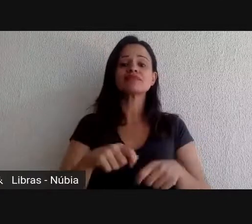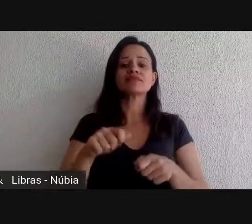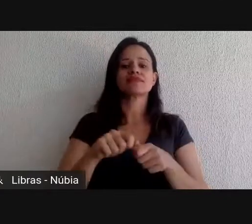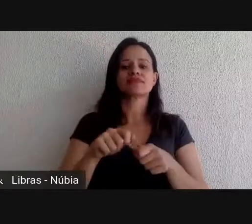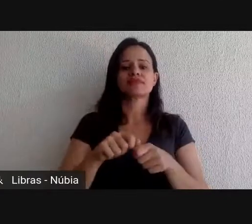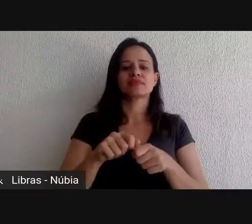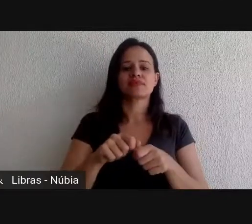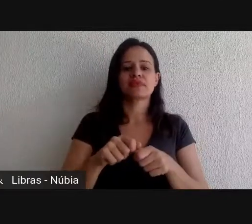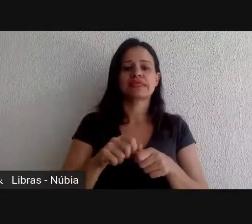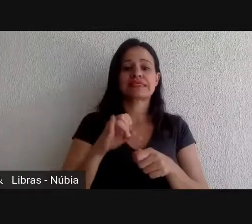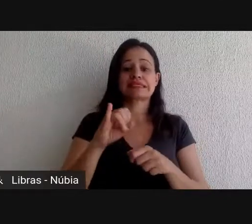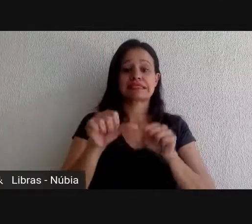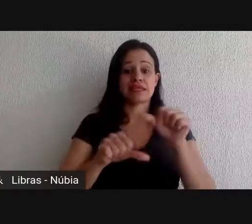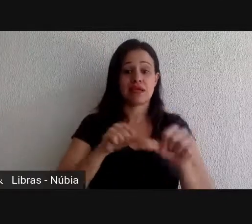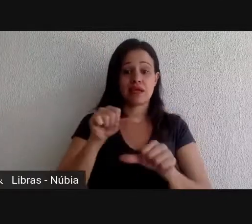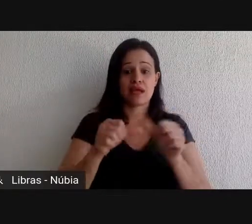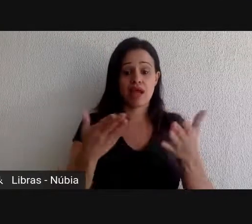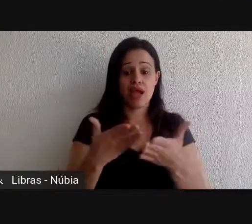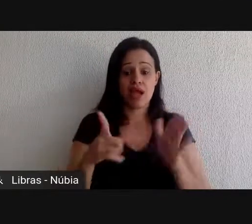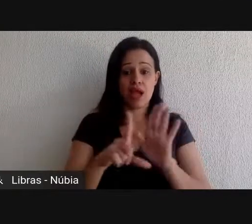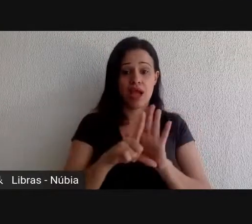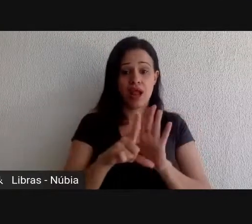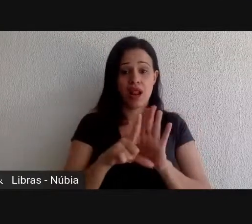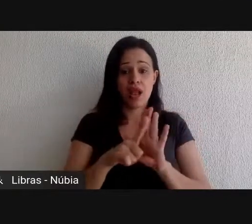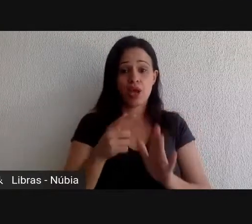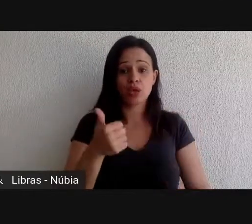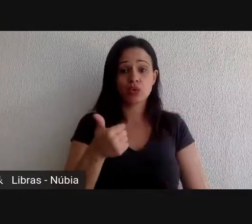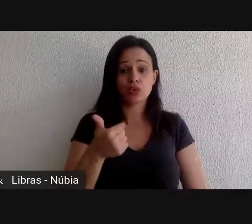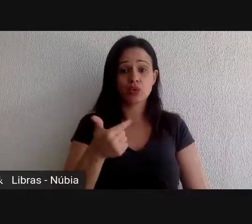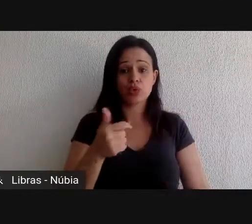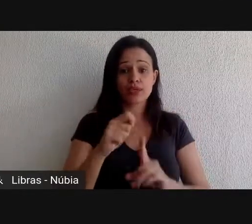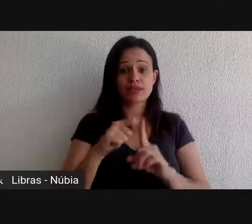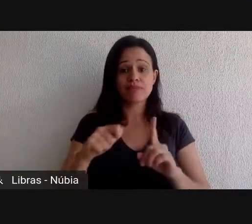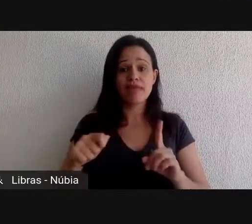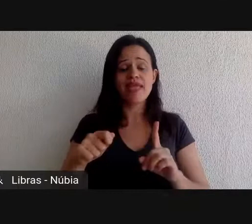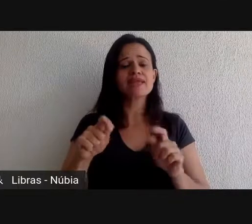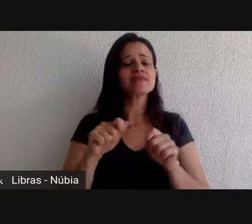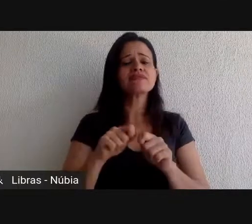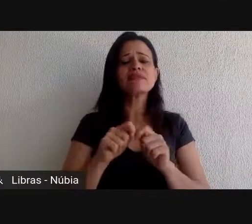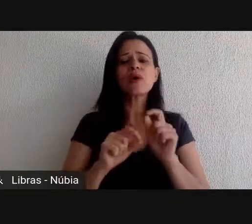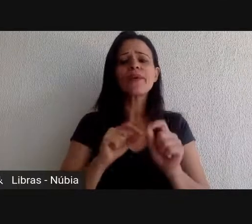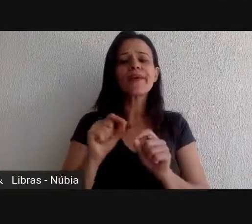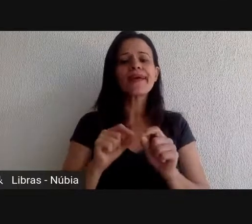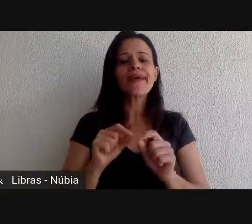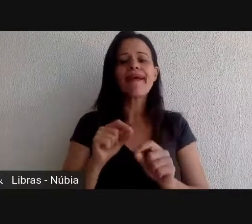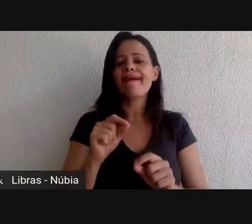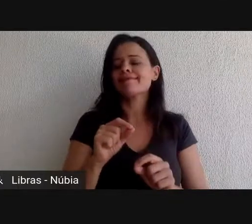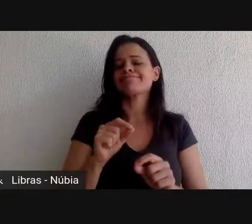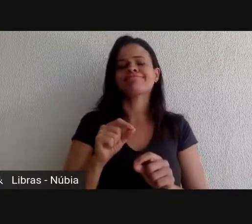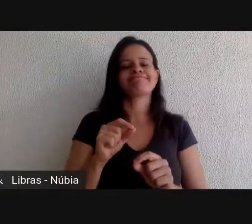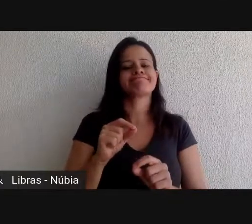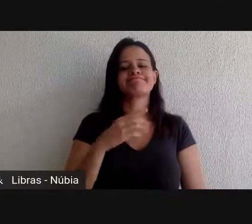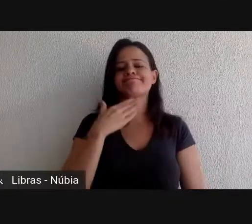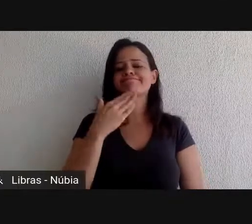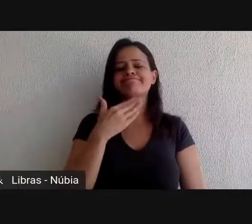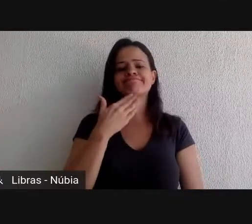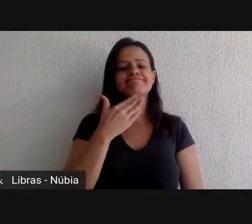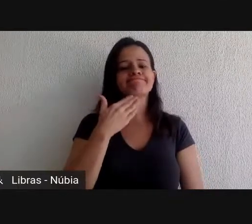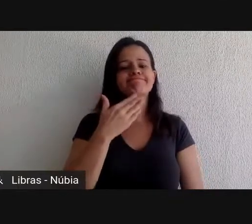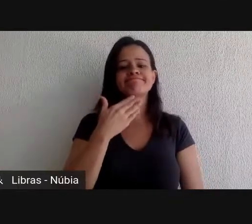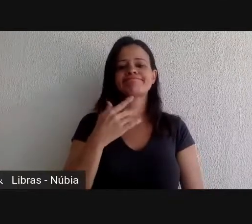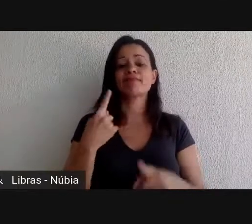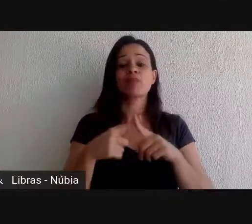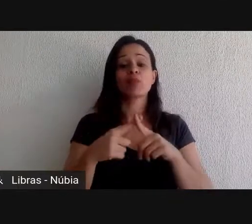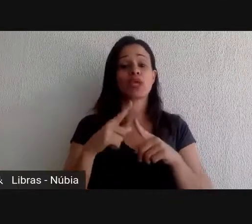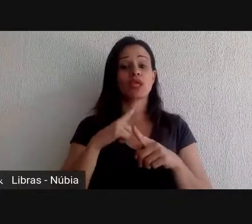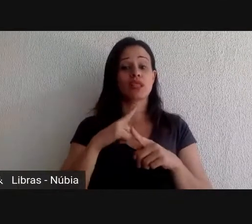se eu alterar a legislação hoje, reduzindo o prazo de 12 meses para 8, o que acontece? Basicamente nada. Porque agora a gente tem elementos